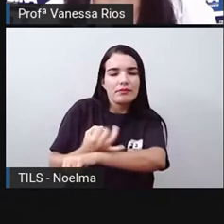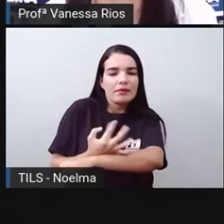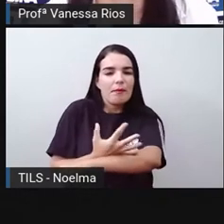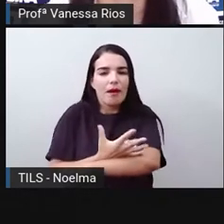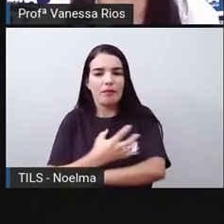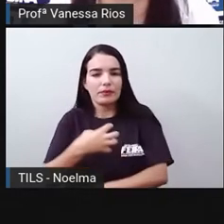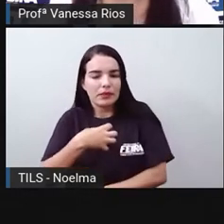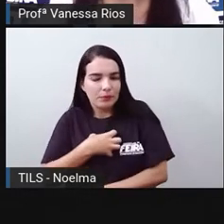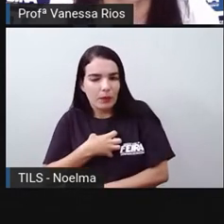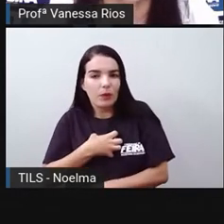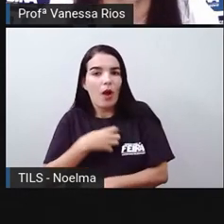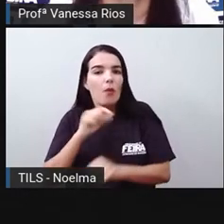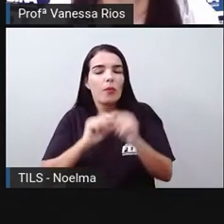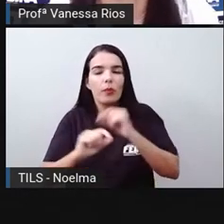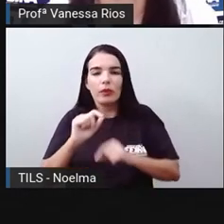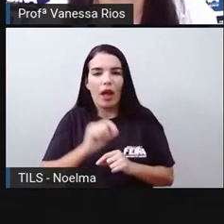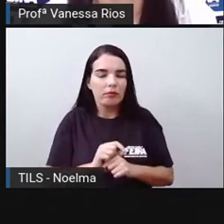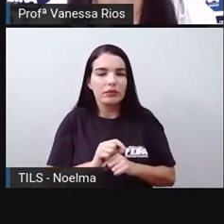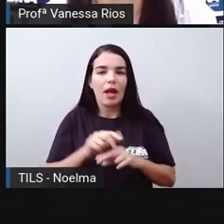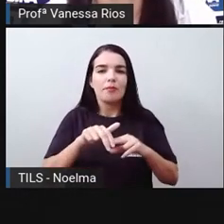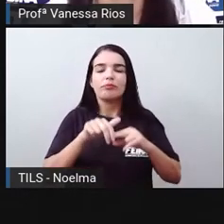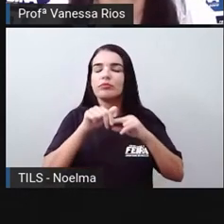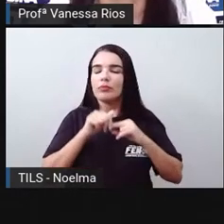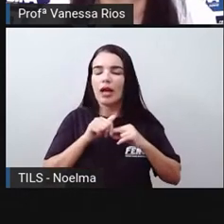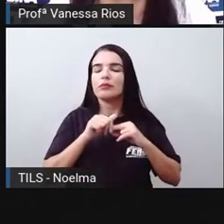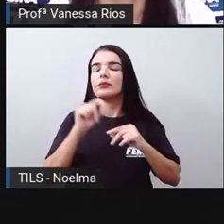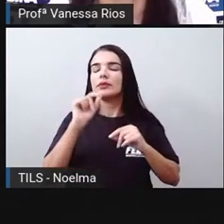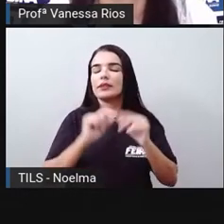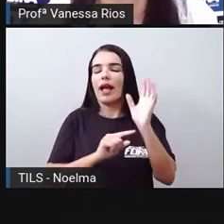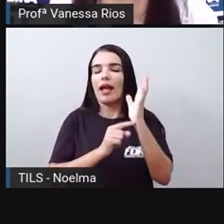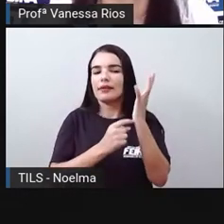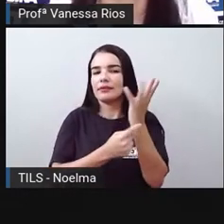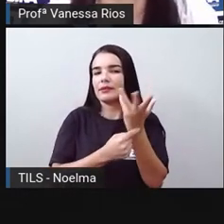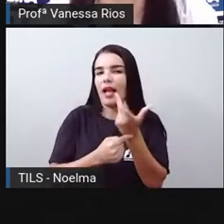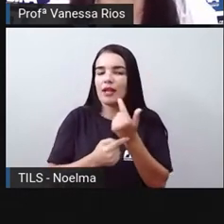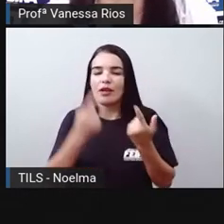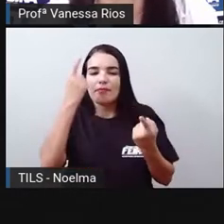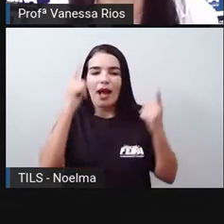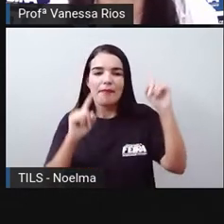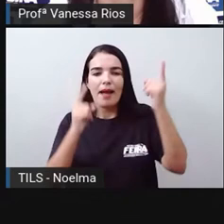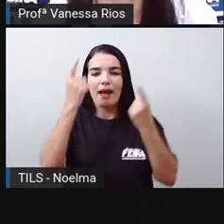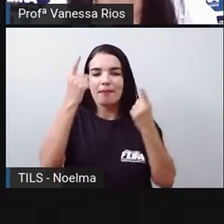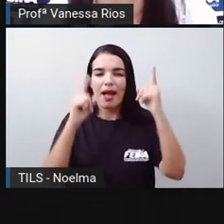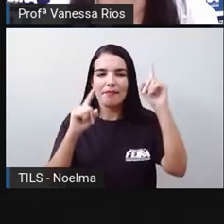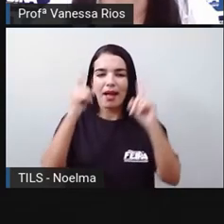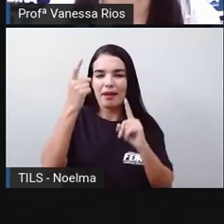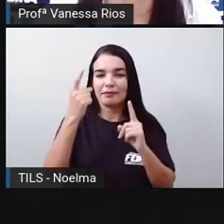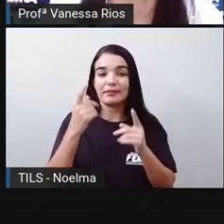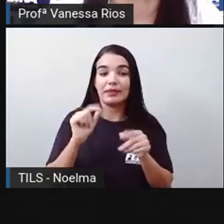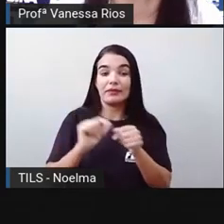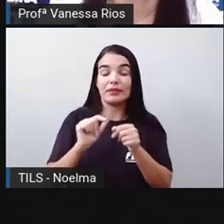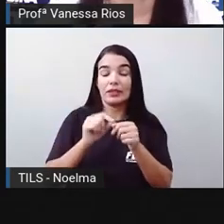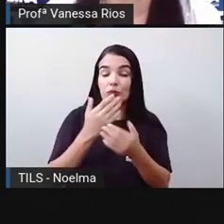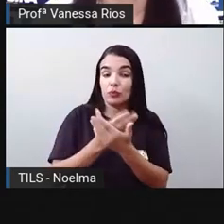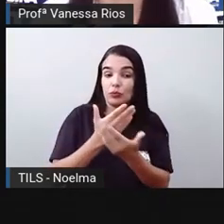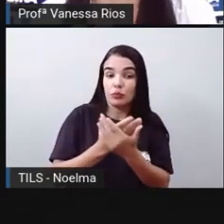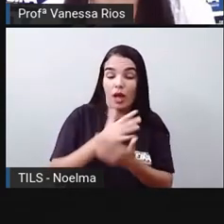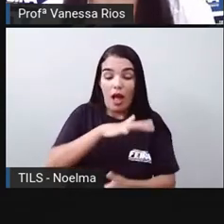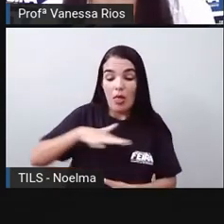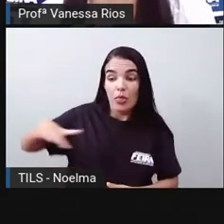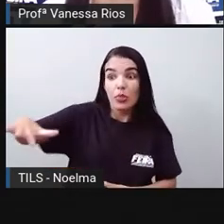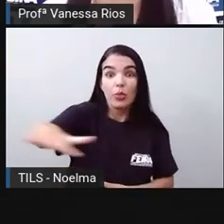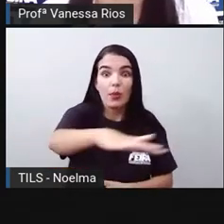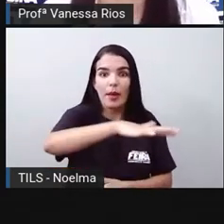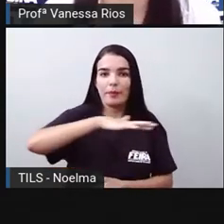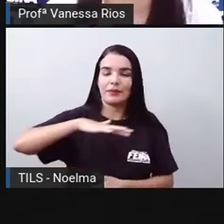por meio de gestos. É dentro das artes cênicas o estudo da ação física do homem em seu meio. Então, as